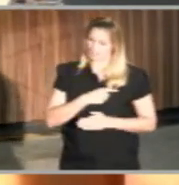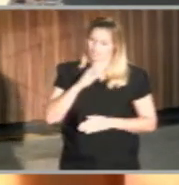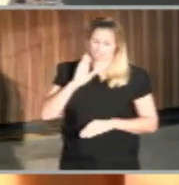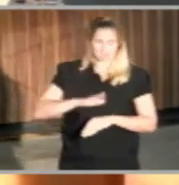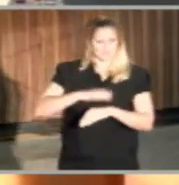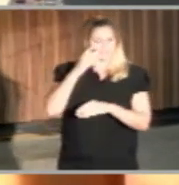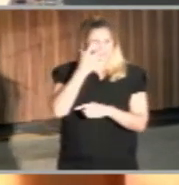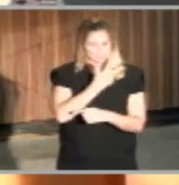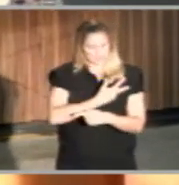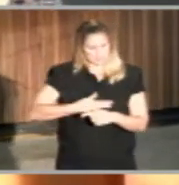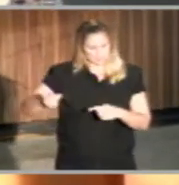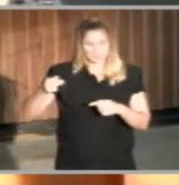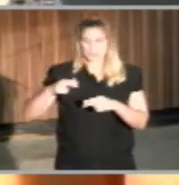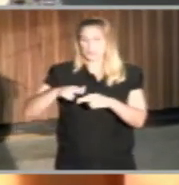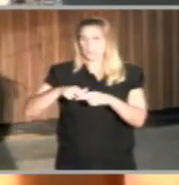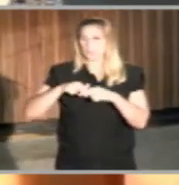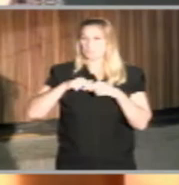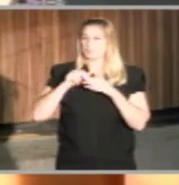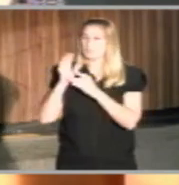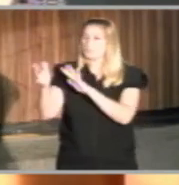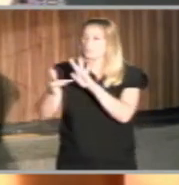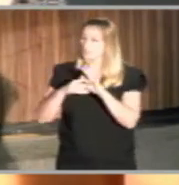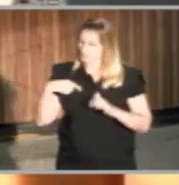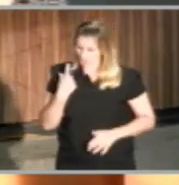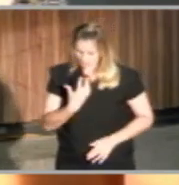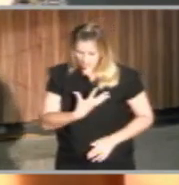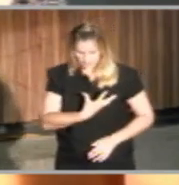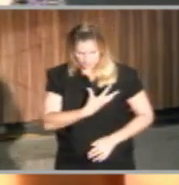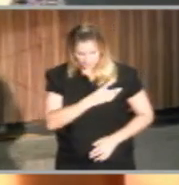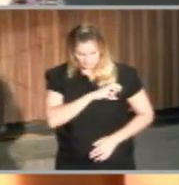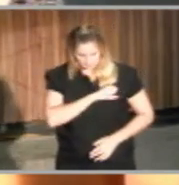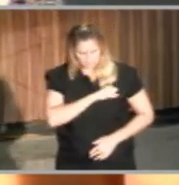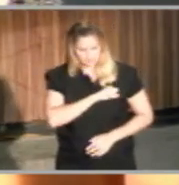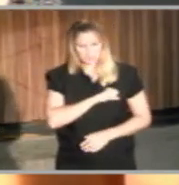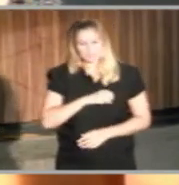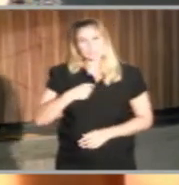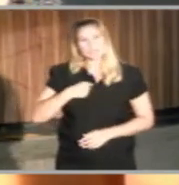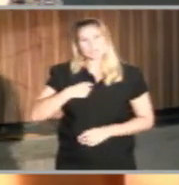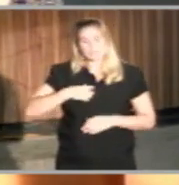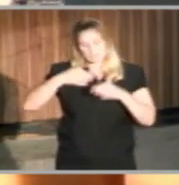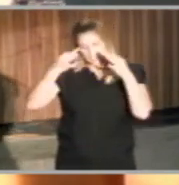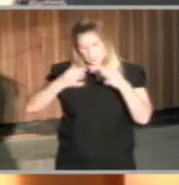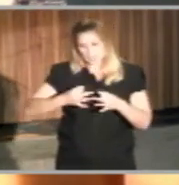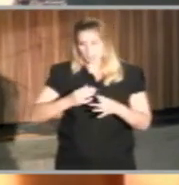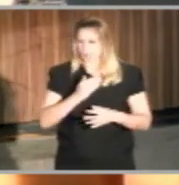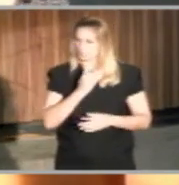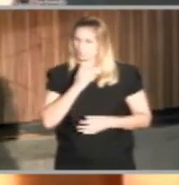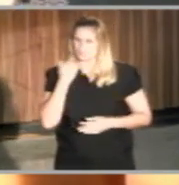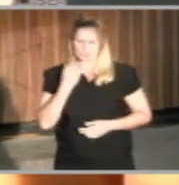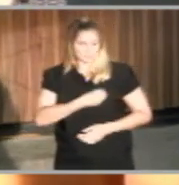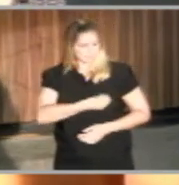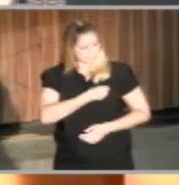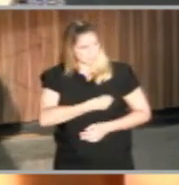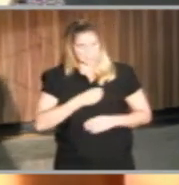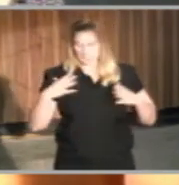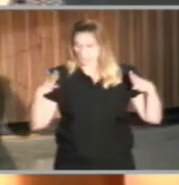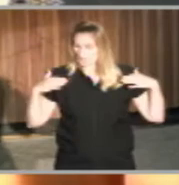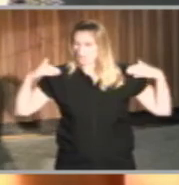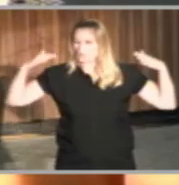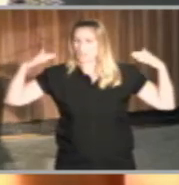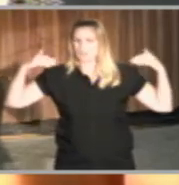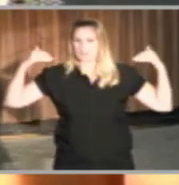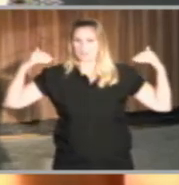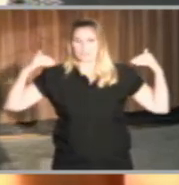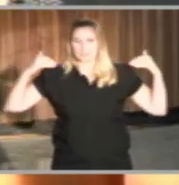por meio daquele que nos amou. Porque estou bem certo de que nem a morte, nem a vida, nem os anjos, nem